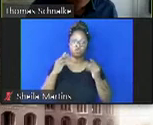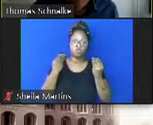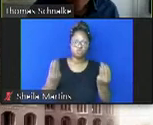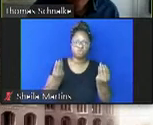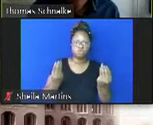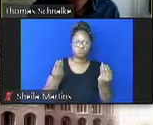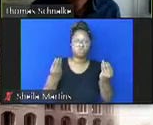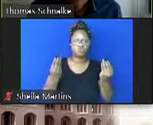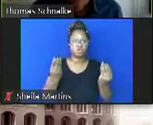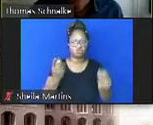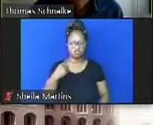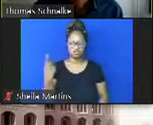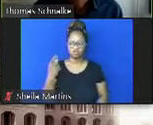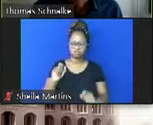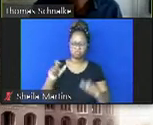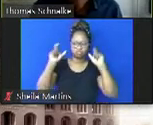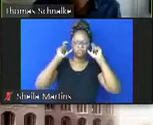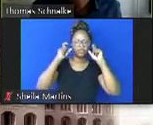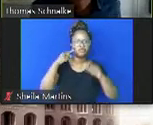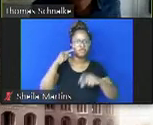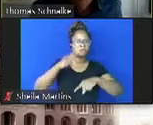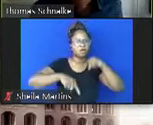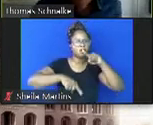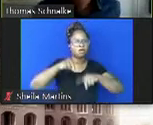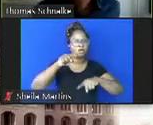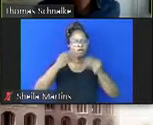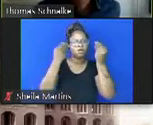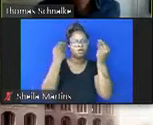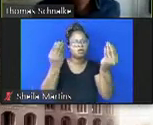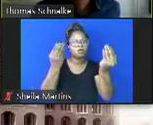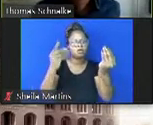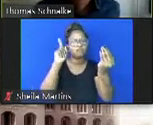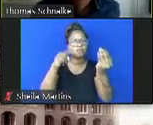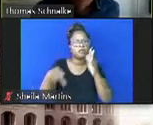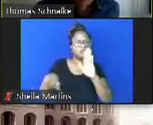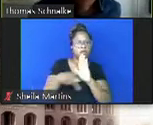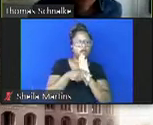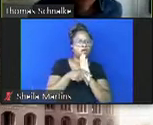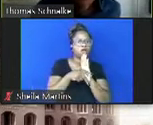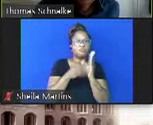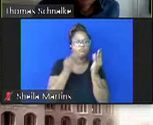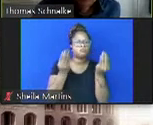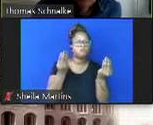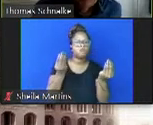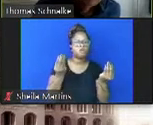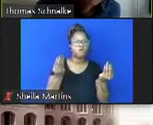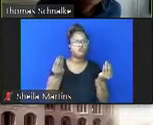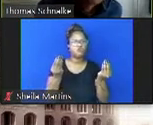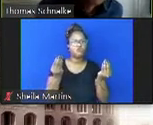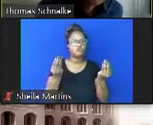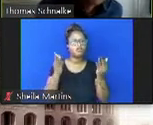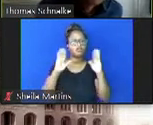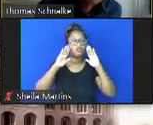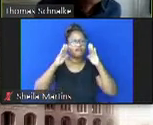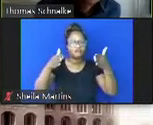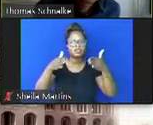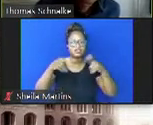chama a nossa atenção e como eles são dispostos em específicas salas